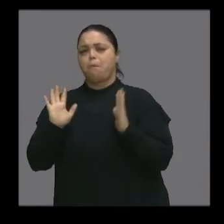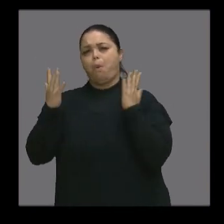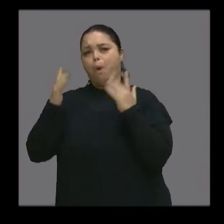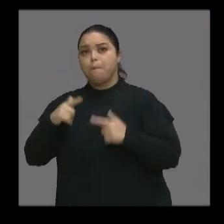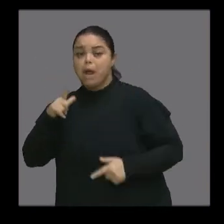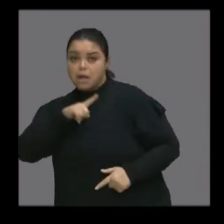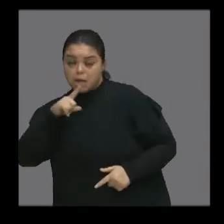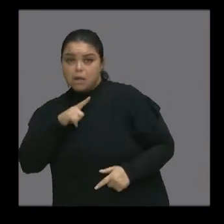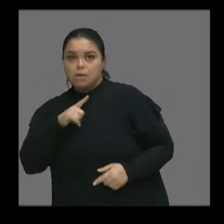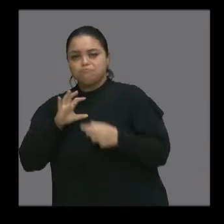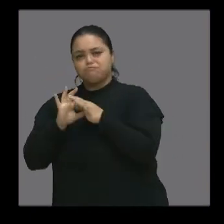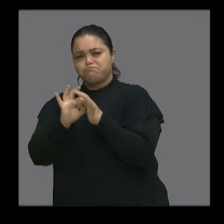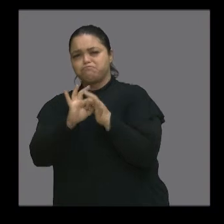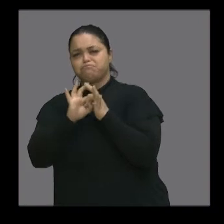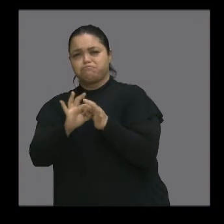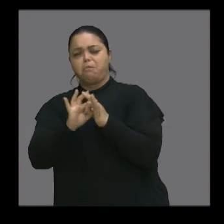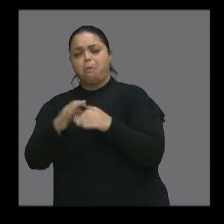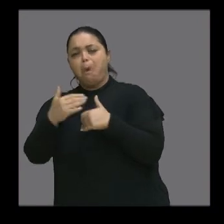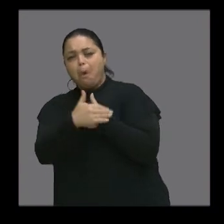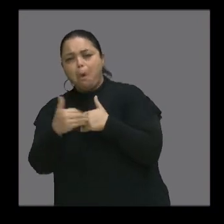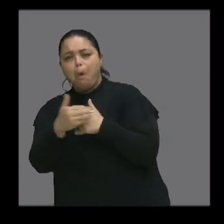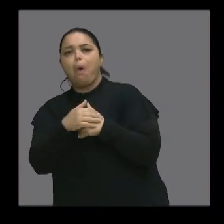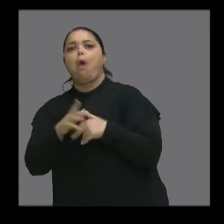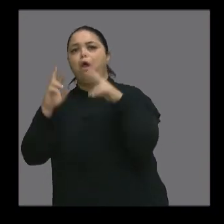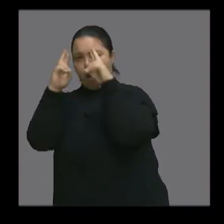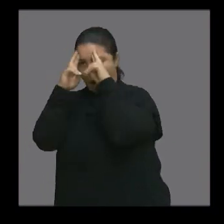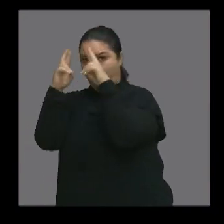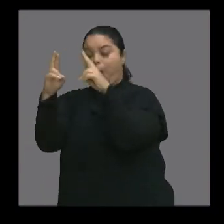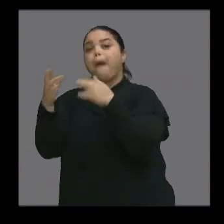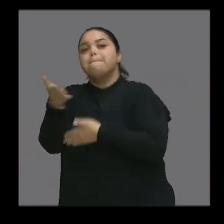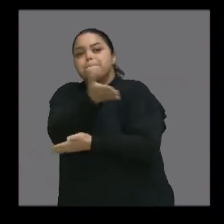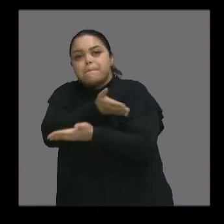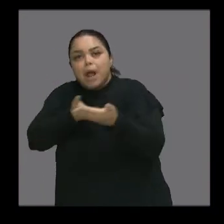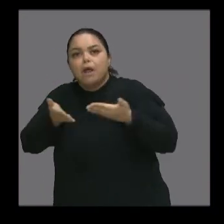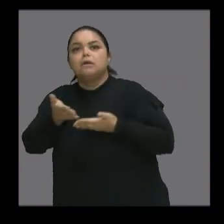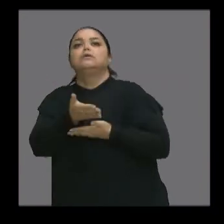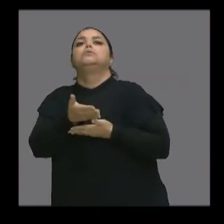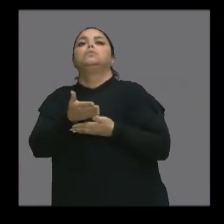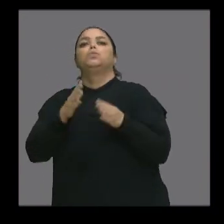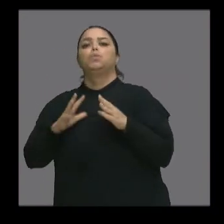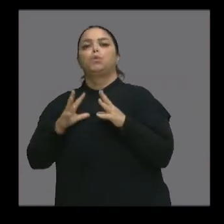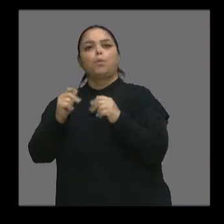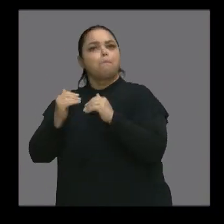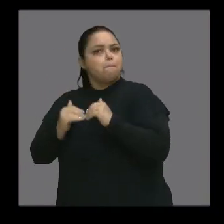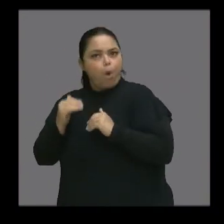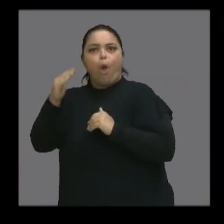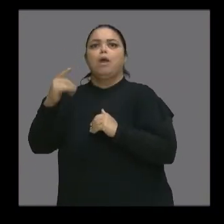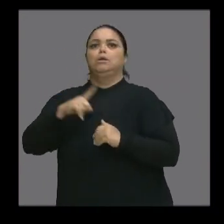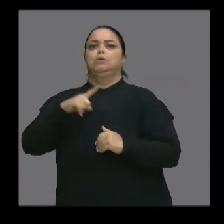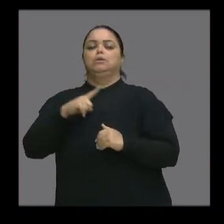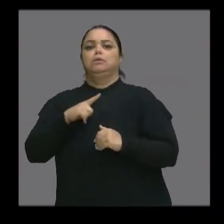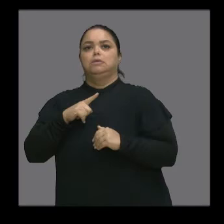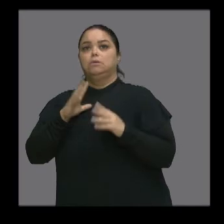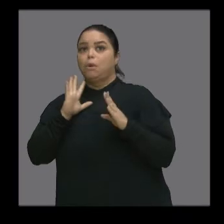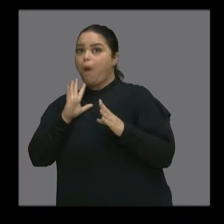mantivemos laços de carinho, de respeito, de afeto, sobretudo quando eu dei uma ênfase muito grande no meu